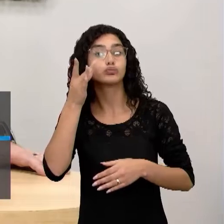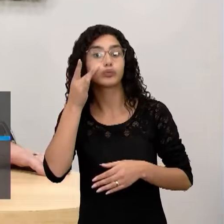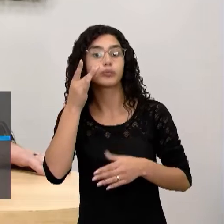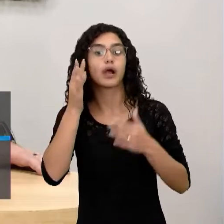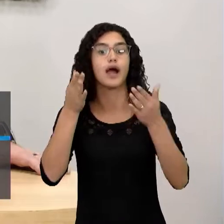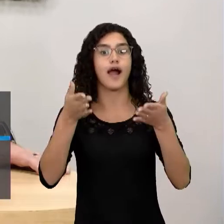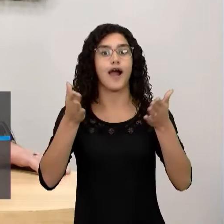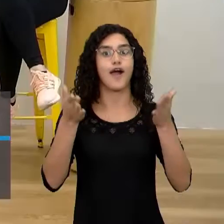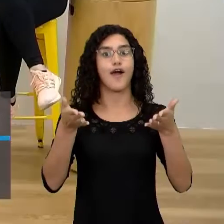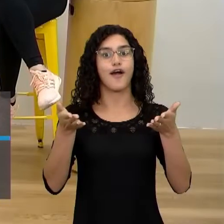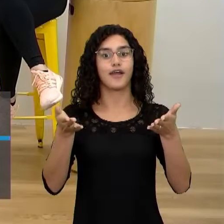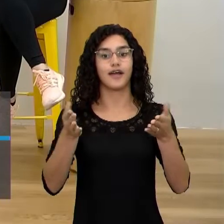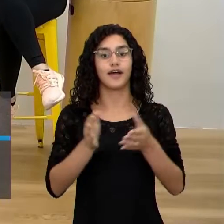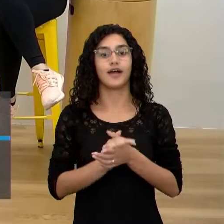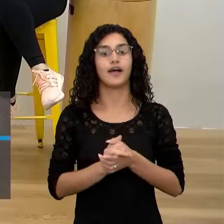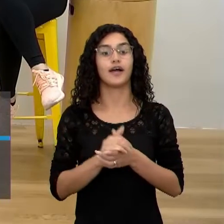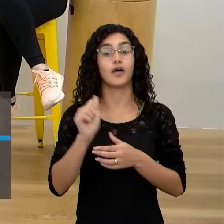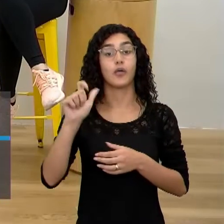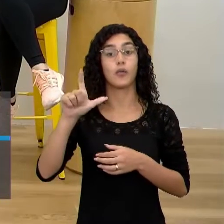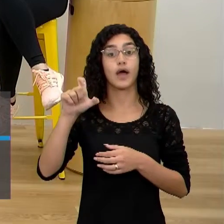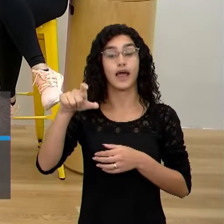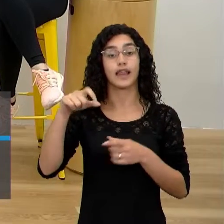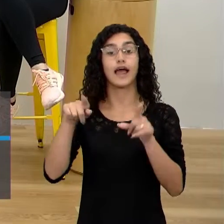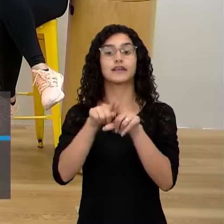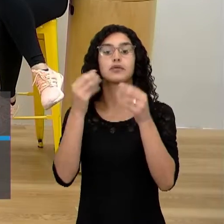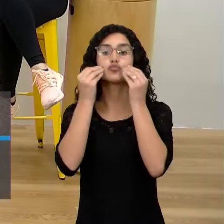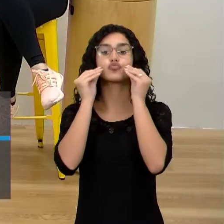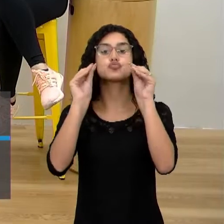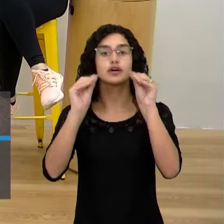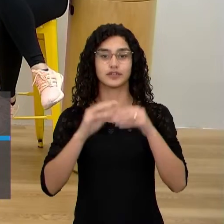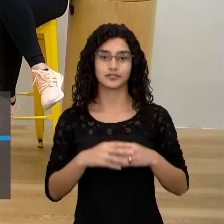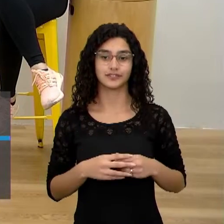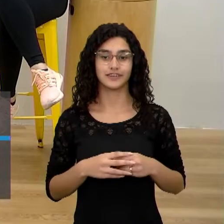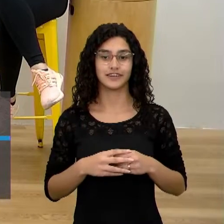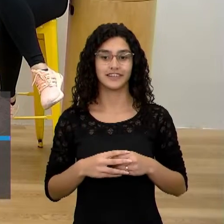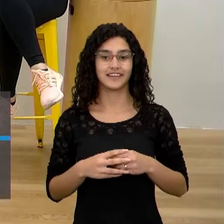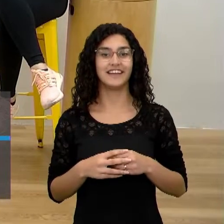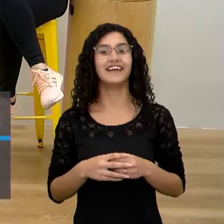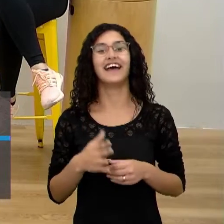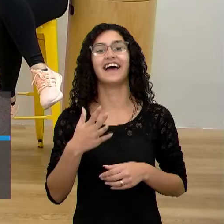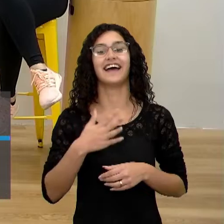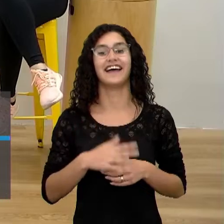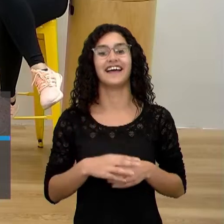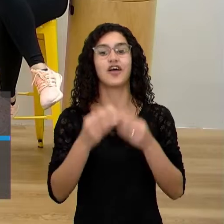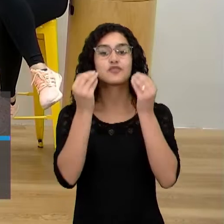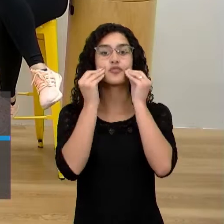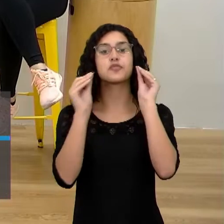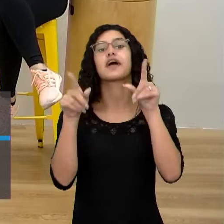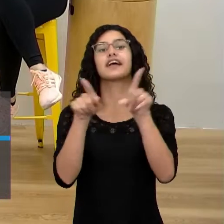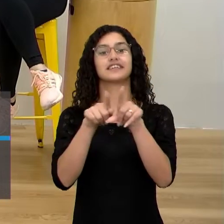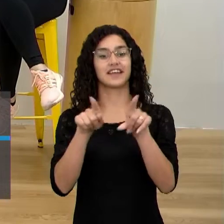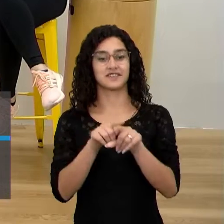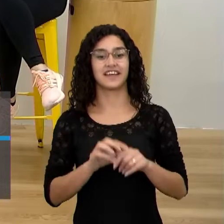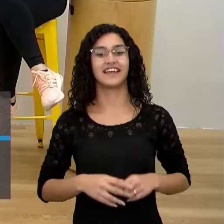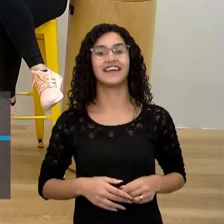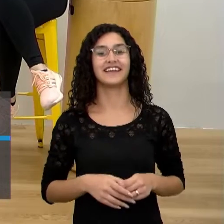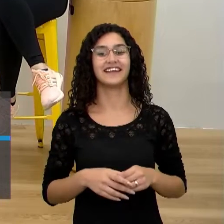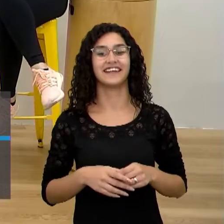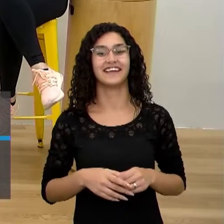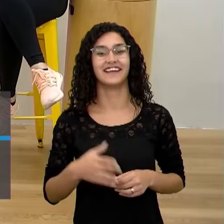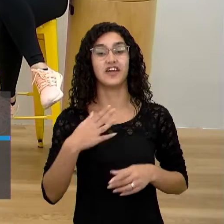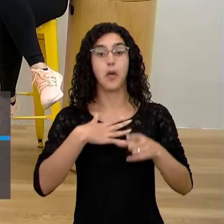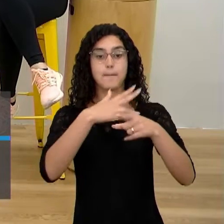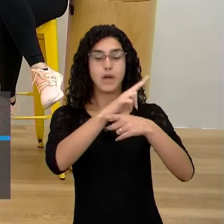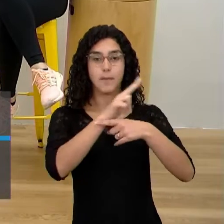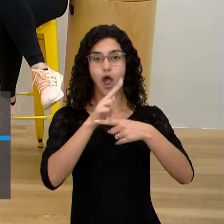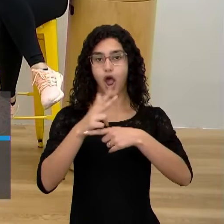Que é? O Alex Boca quer um beijo. Manda um beijo pra ele. Ai, meu Deus. Aí, eu quero mandar beijo pro Alex, então não. Manda aí. Tenta do estúdio aqui.